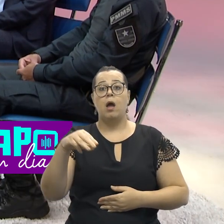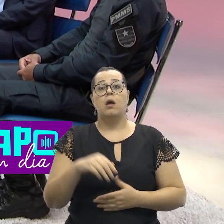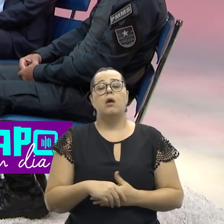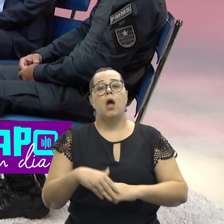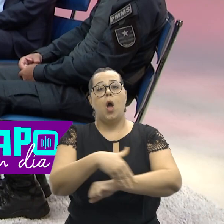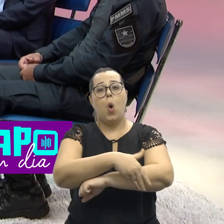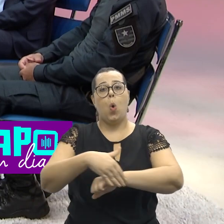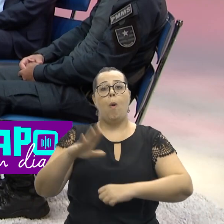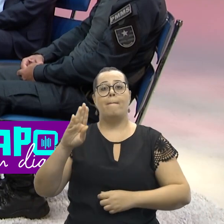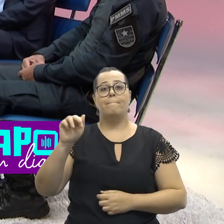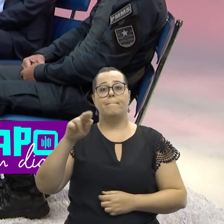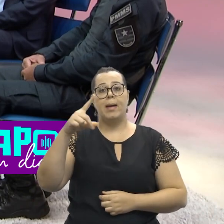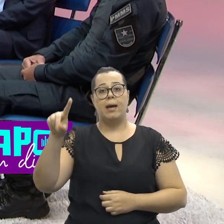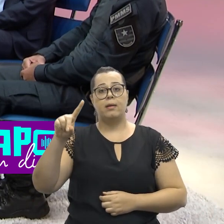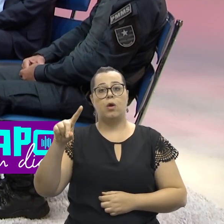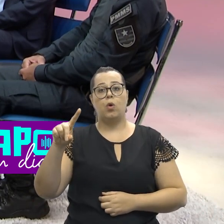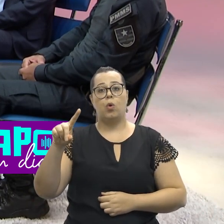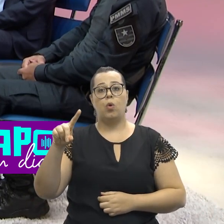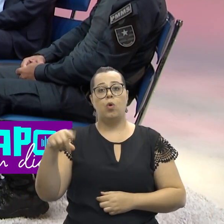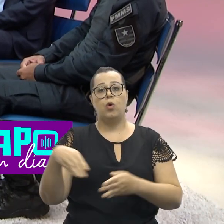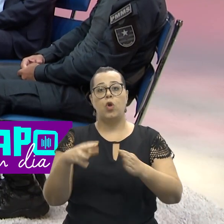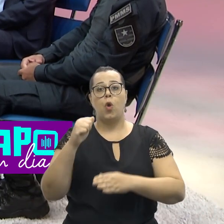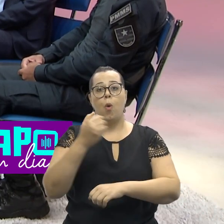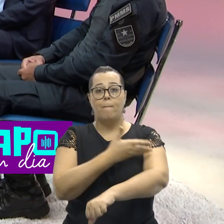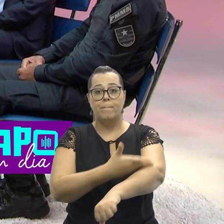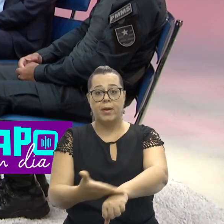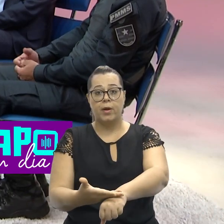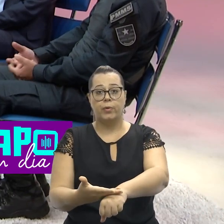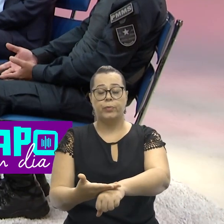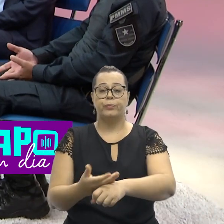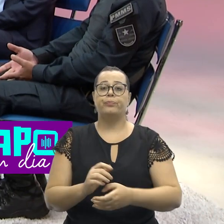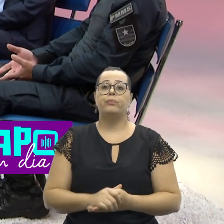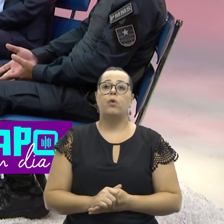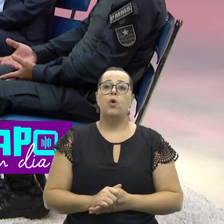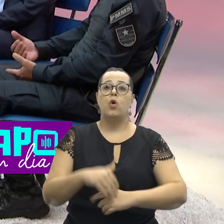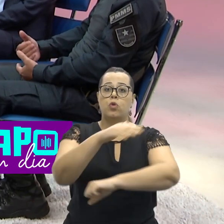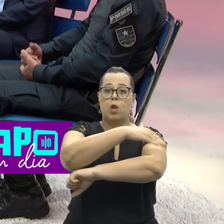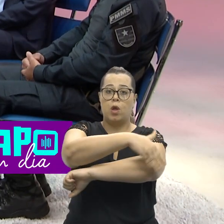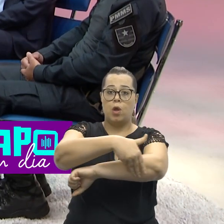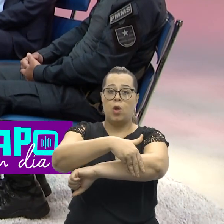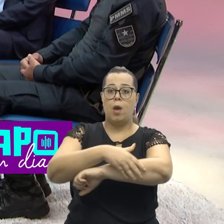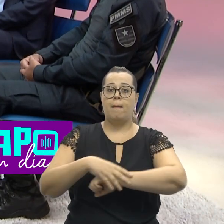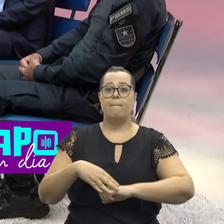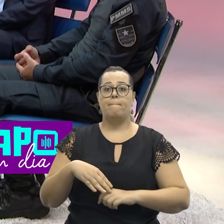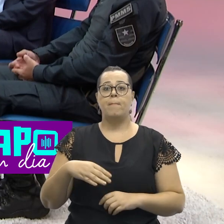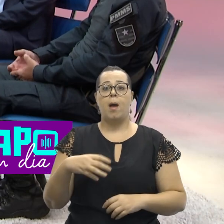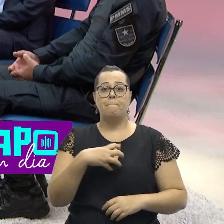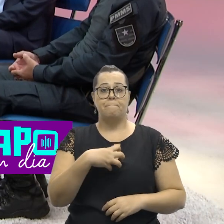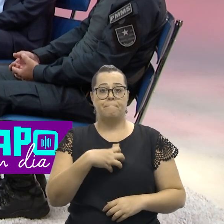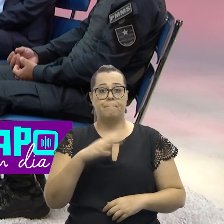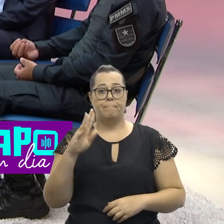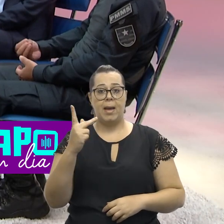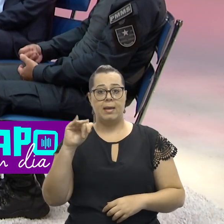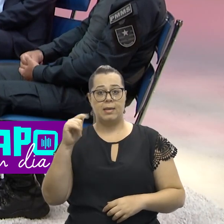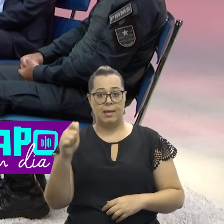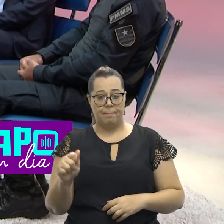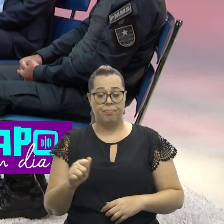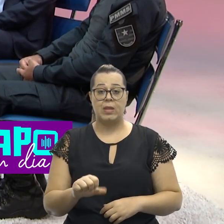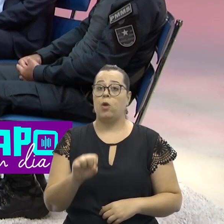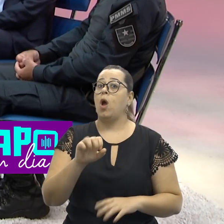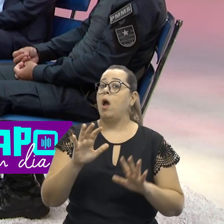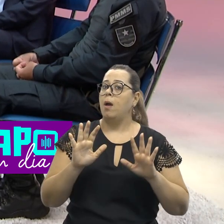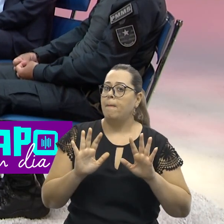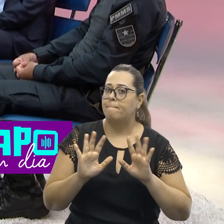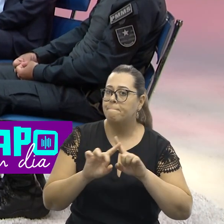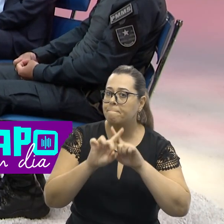do Rio Branco com a Rua Bahia, no cruzamento dessas ruas. E caso o acidente seja com vítima, aí já não. Quando é com